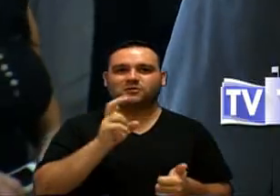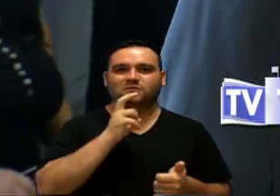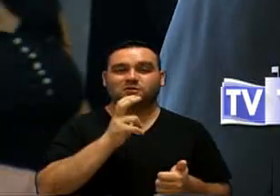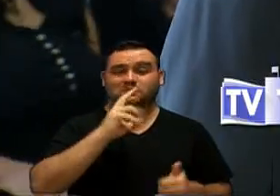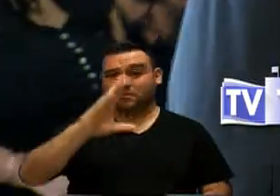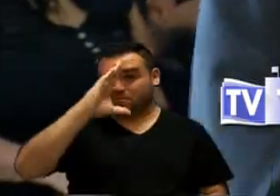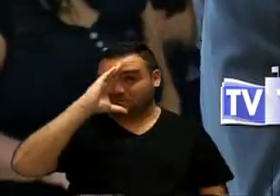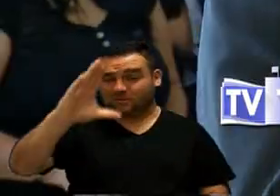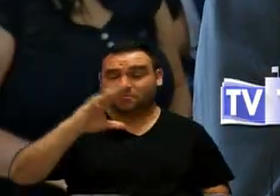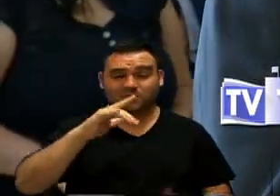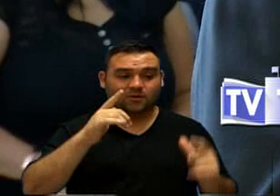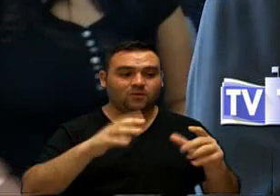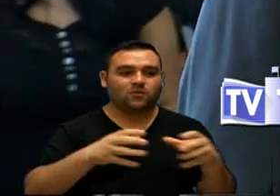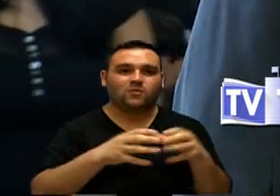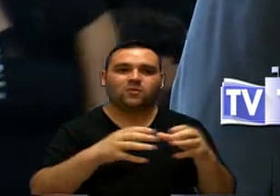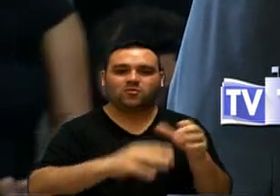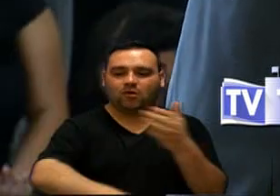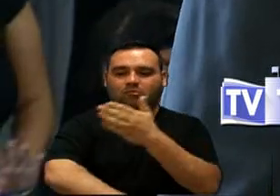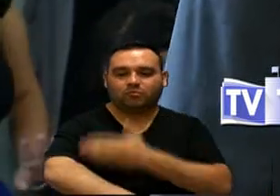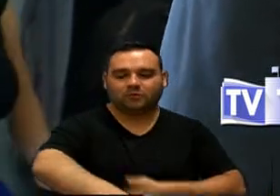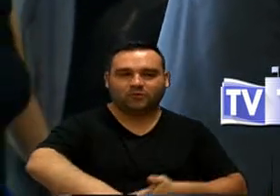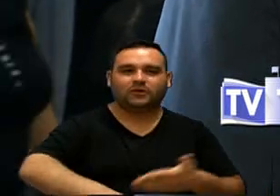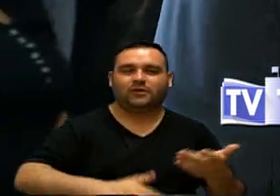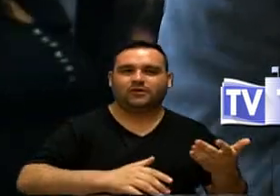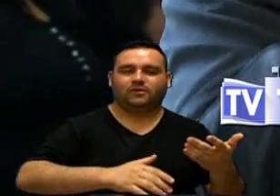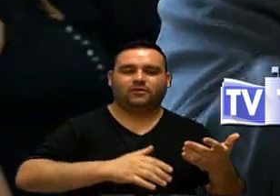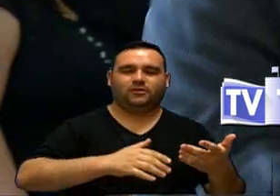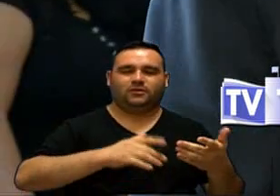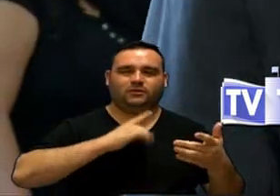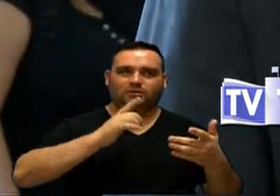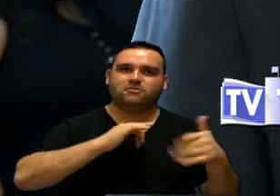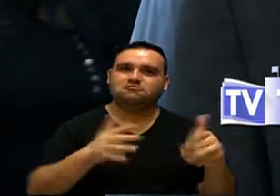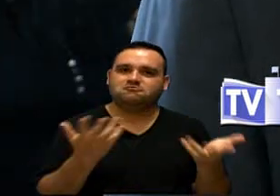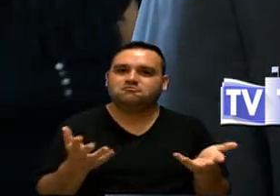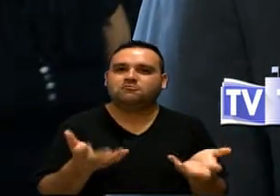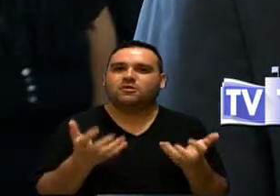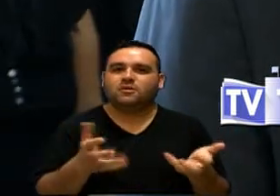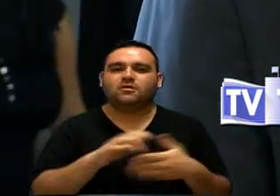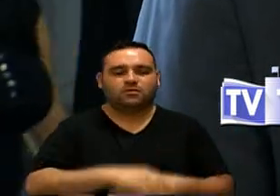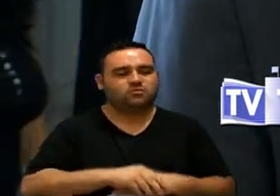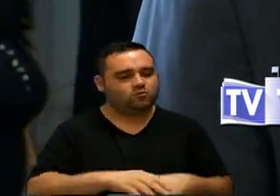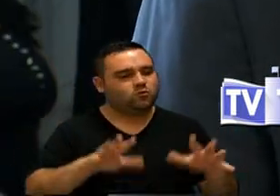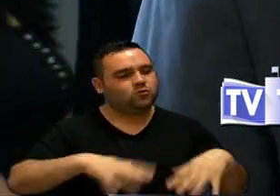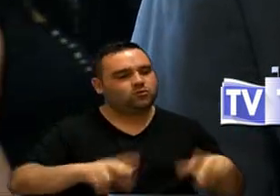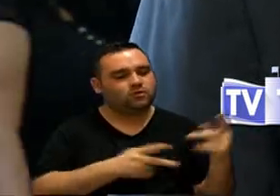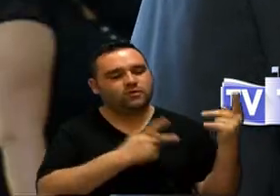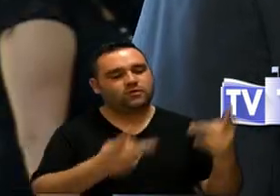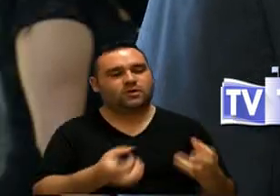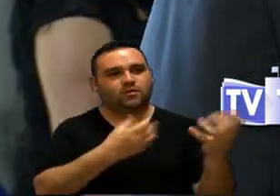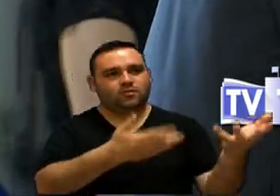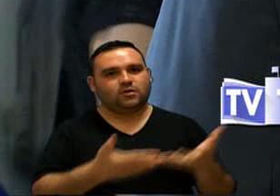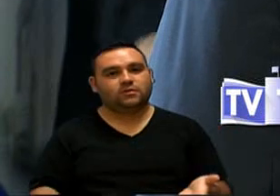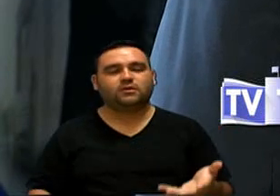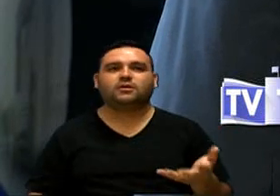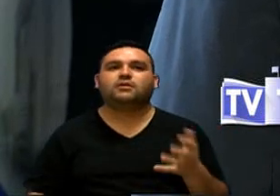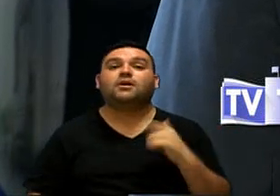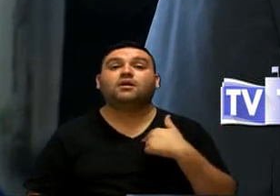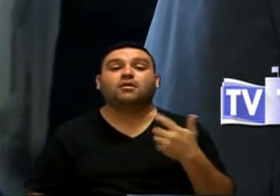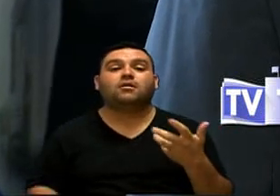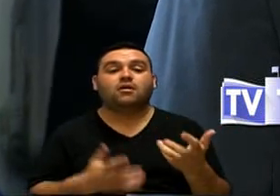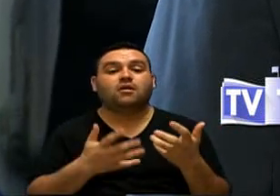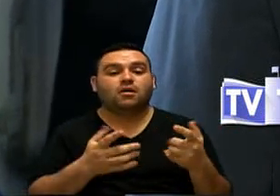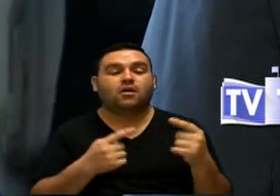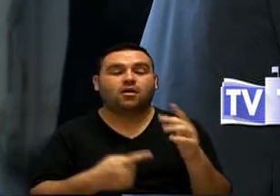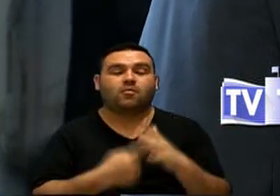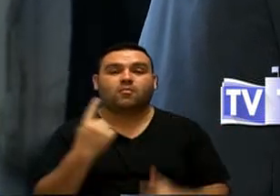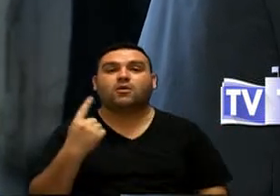sobretudo lá do time de amputados. Muito... Quero saudar também nosso visitante, seja muito bem-vindo. Senhor presidente, eu quero fazer